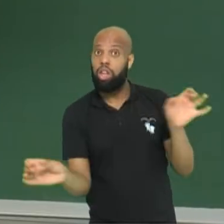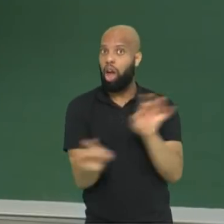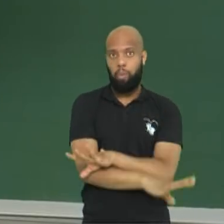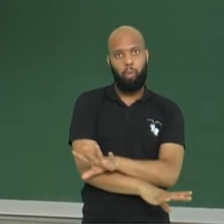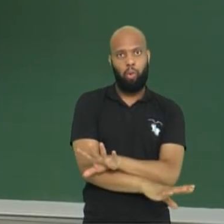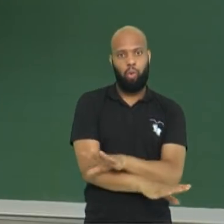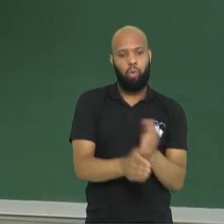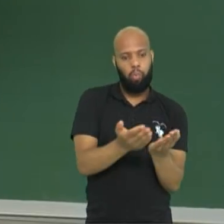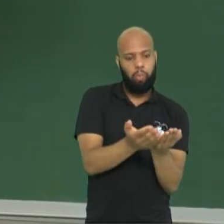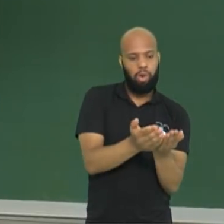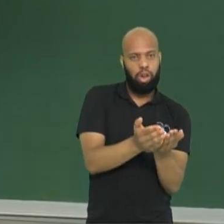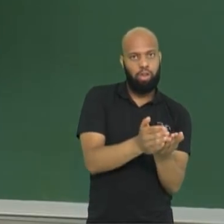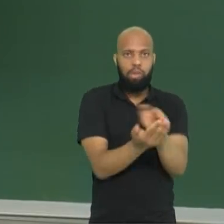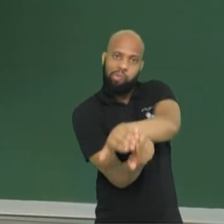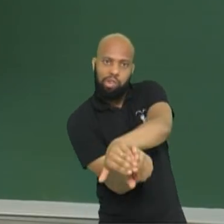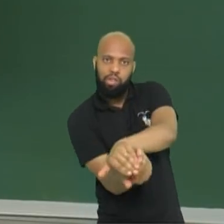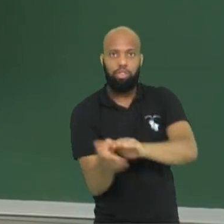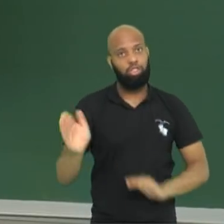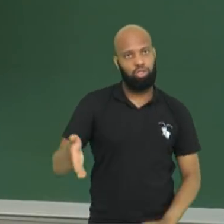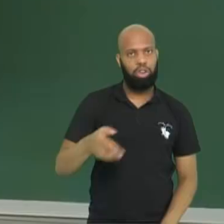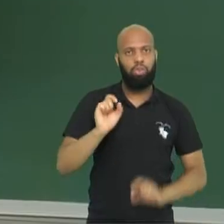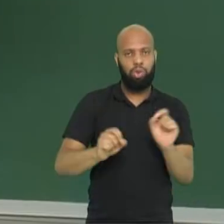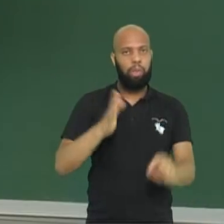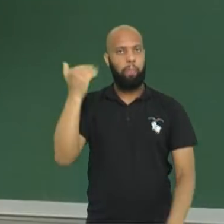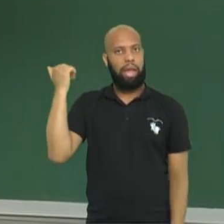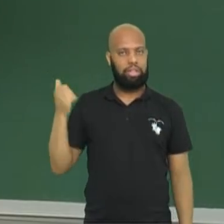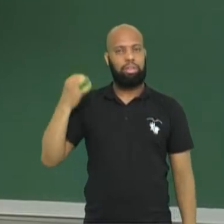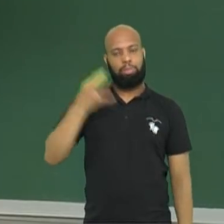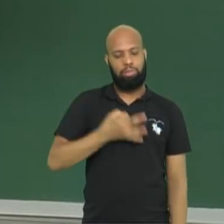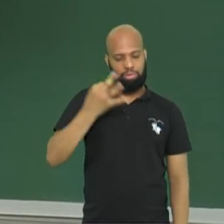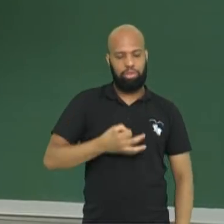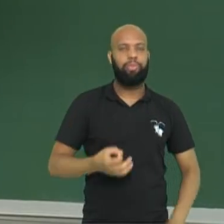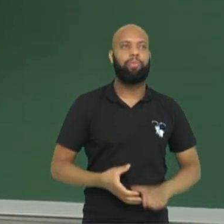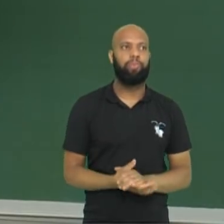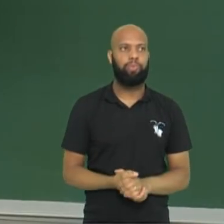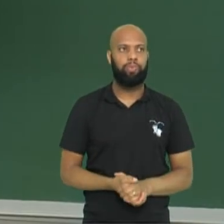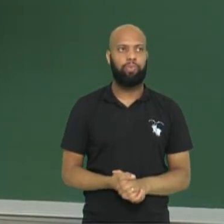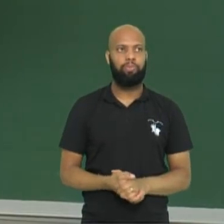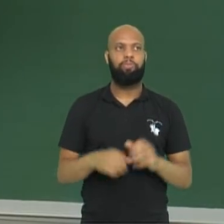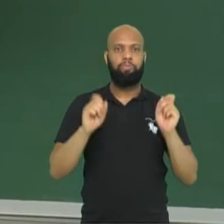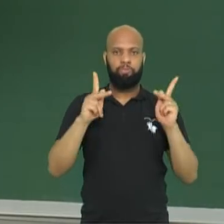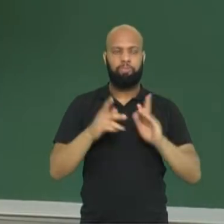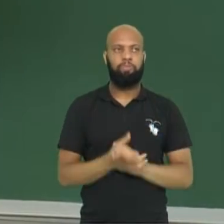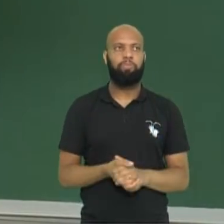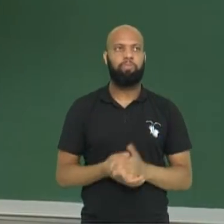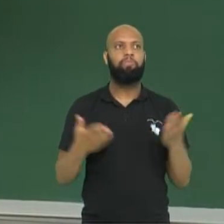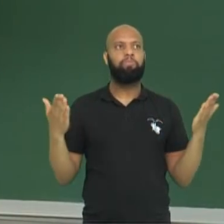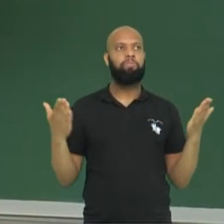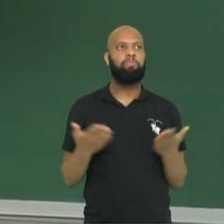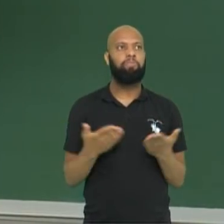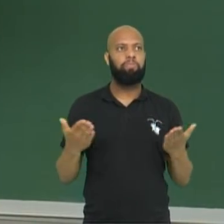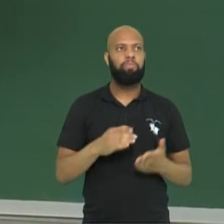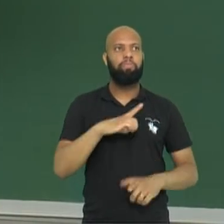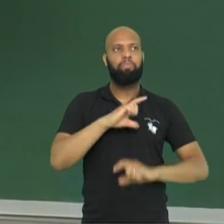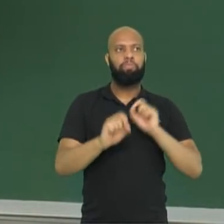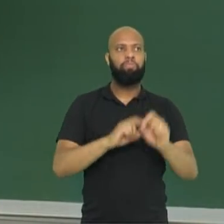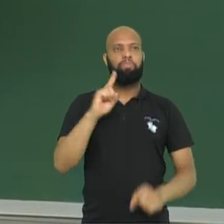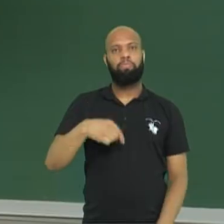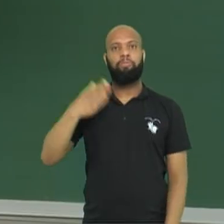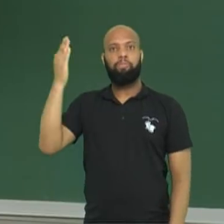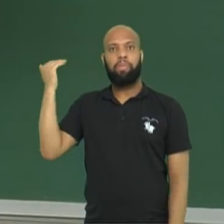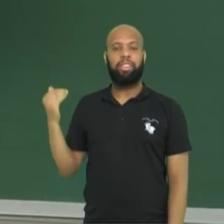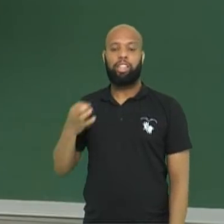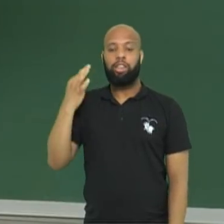foi concluída, né, pessoal? Então, isso é o pretérito perfeito. Muito bem. E agora,